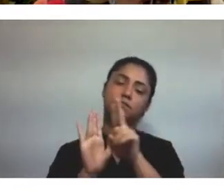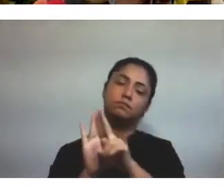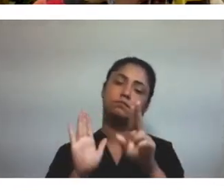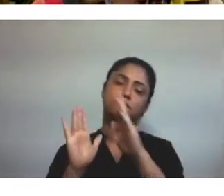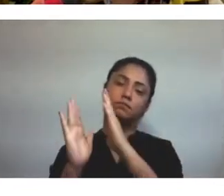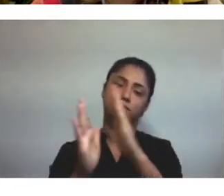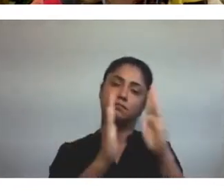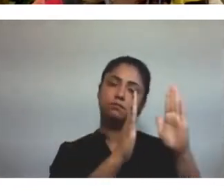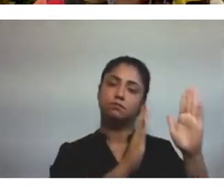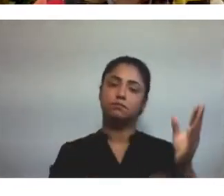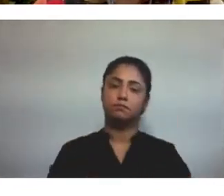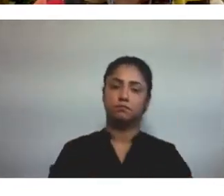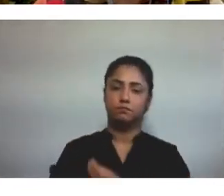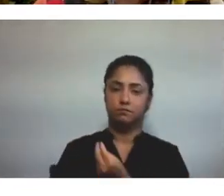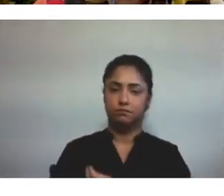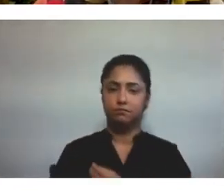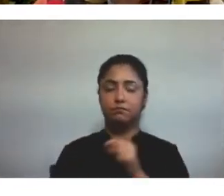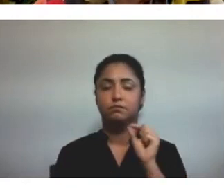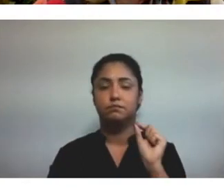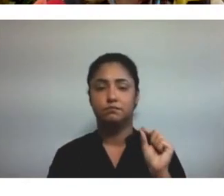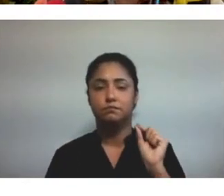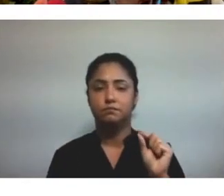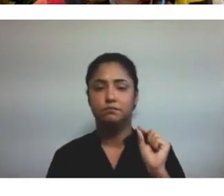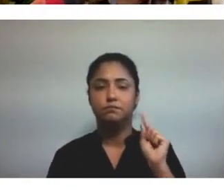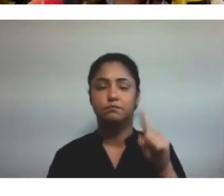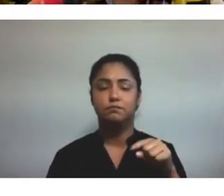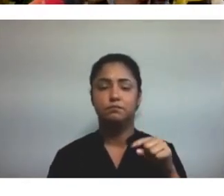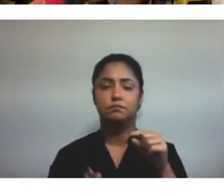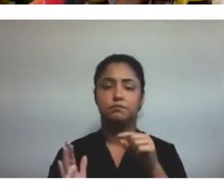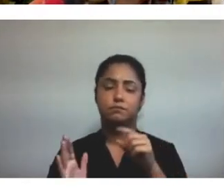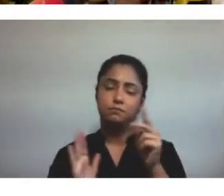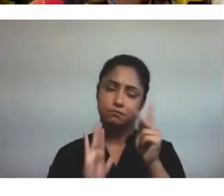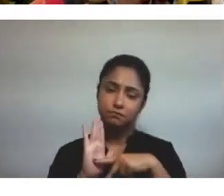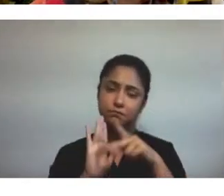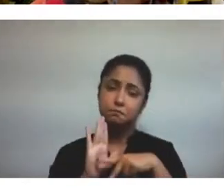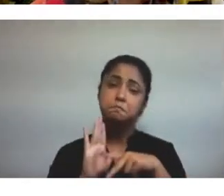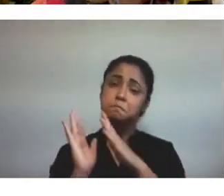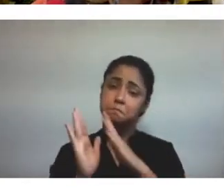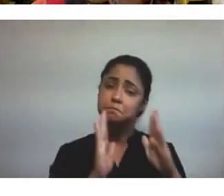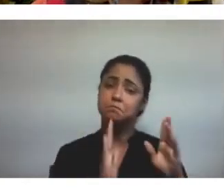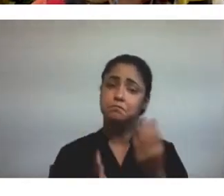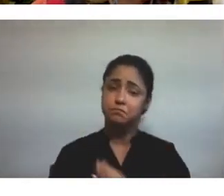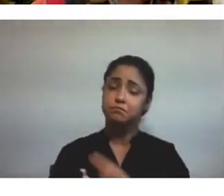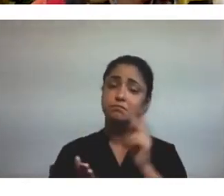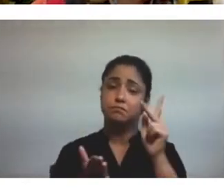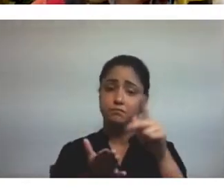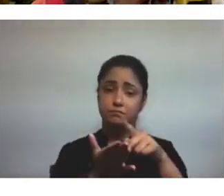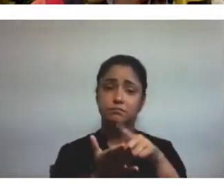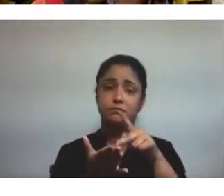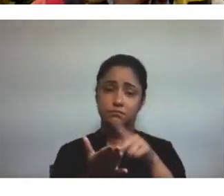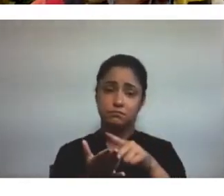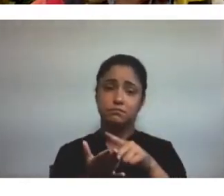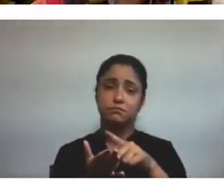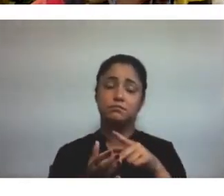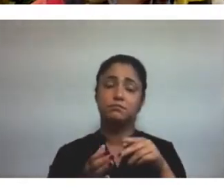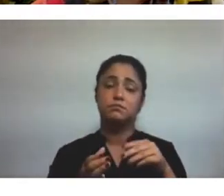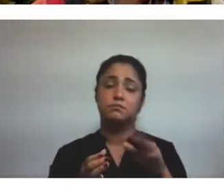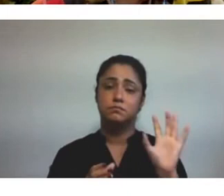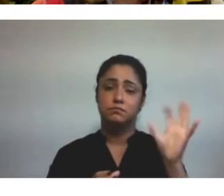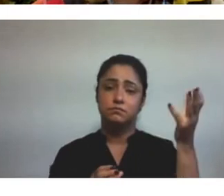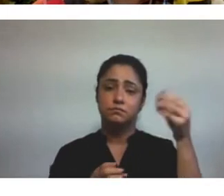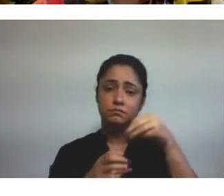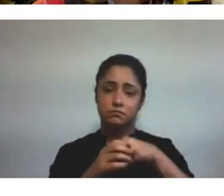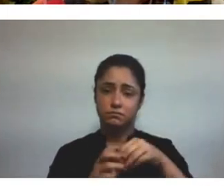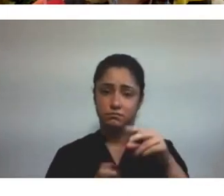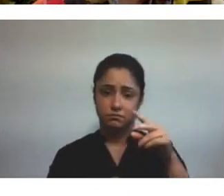ele é um projeto de biblioteca viva mesmo, Ele ocorre dentro do nosso Hospital das Clínicas,